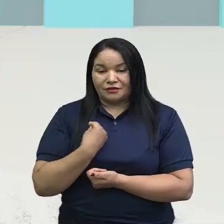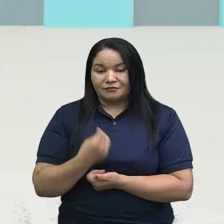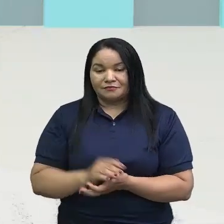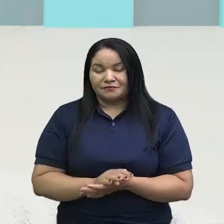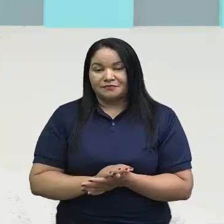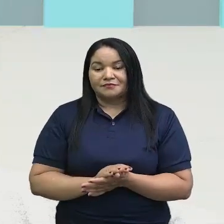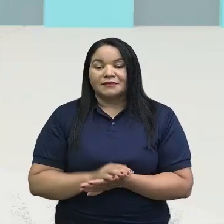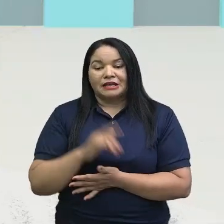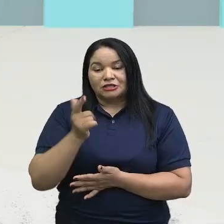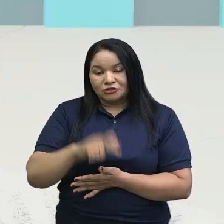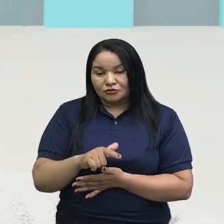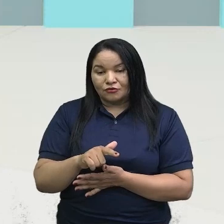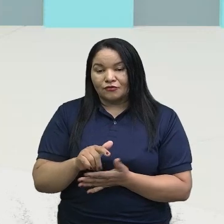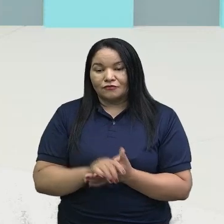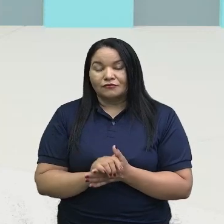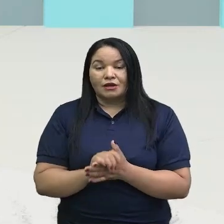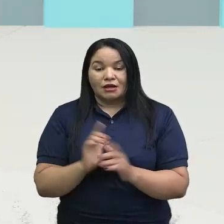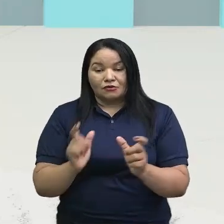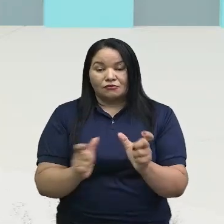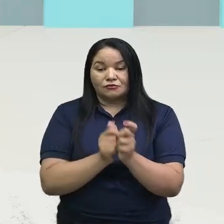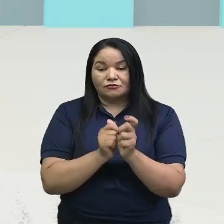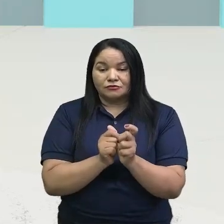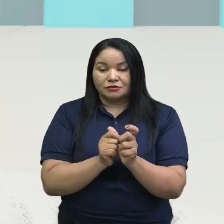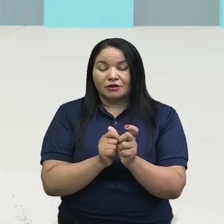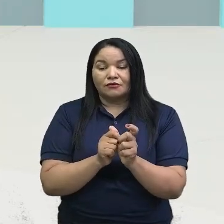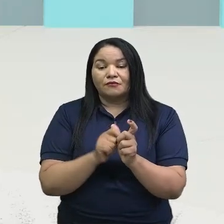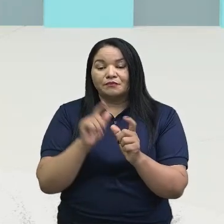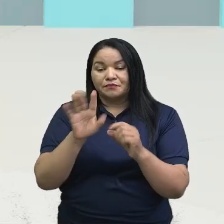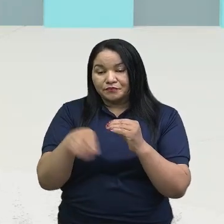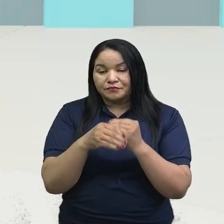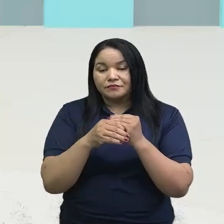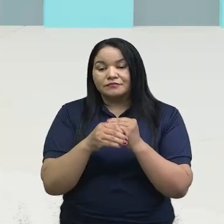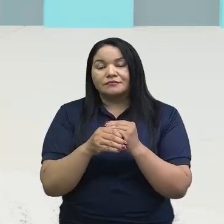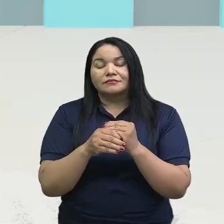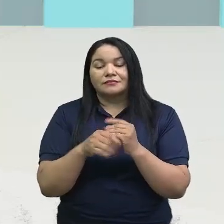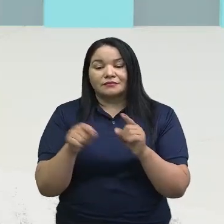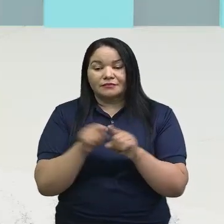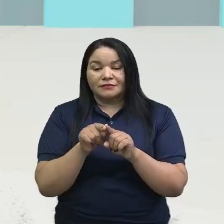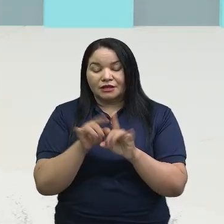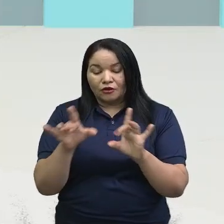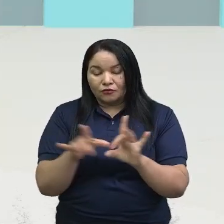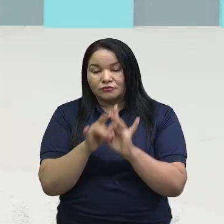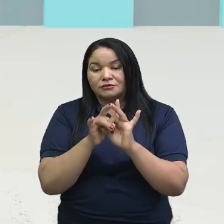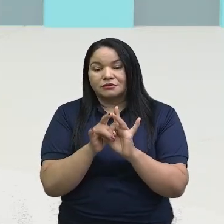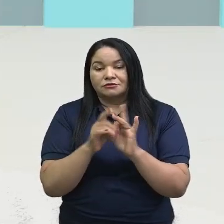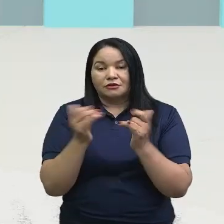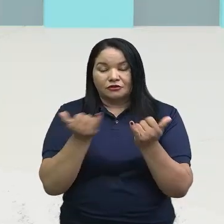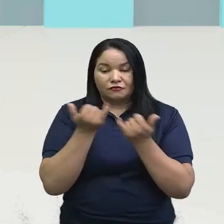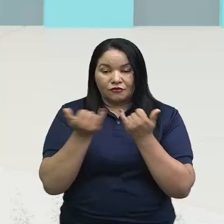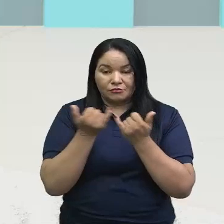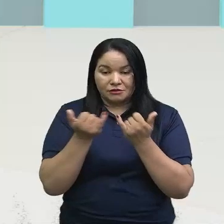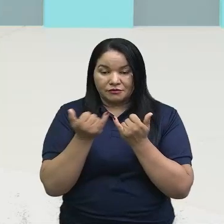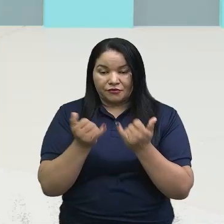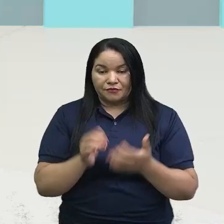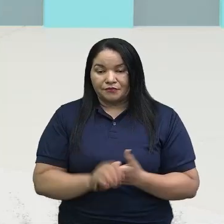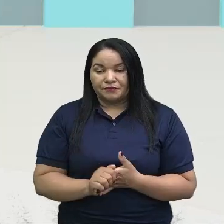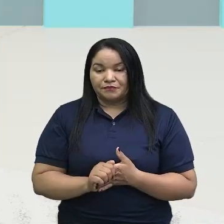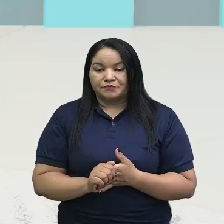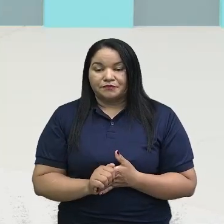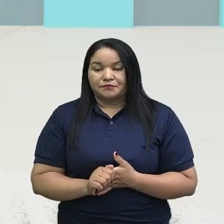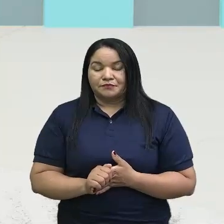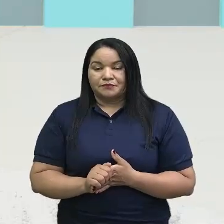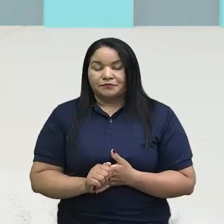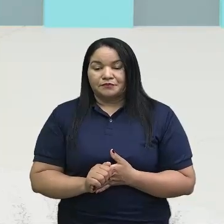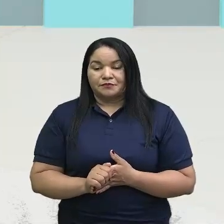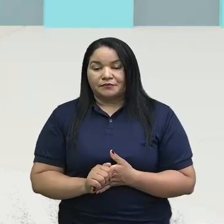Mais uma vez, a conjunção aditiva está presente, unindo uma informação a mais, unindo as duas